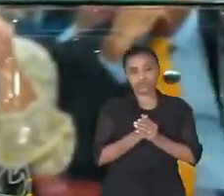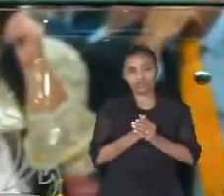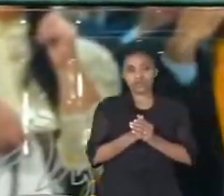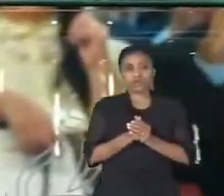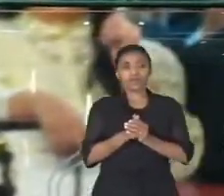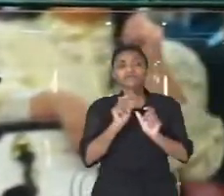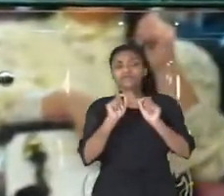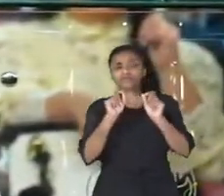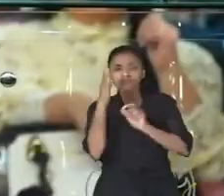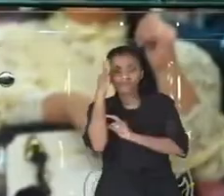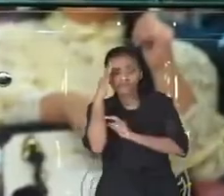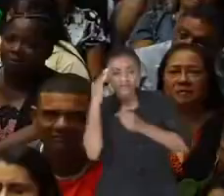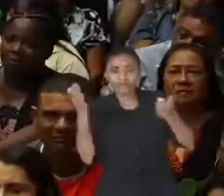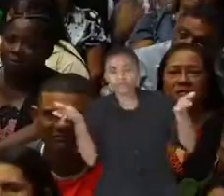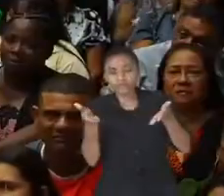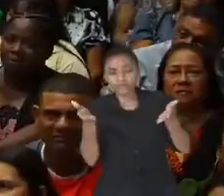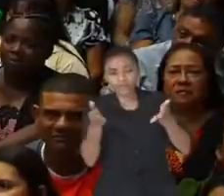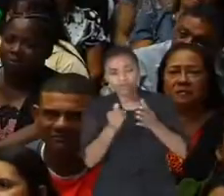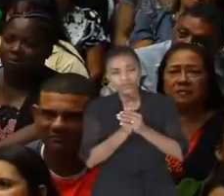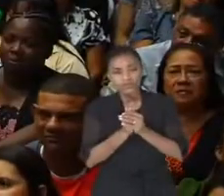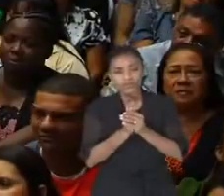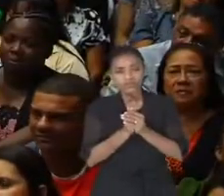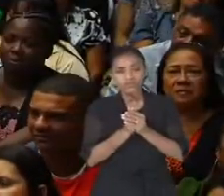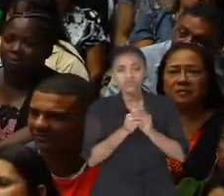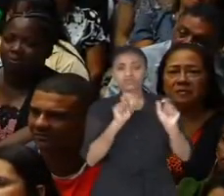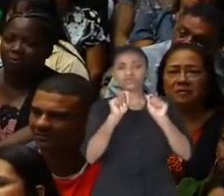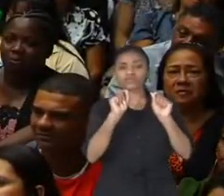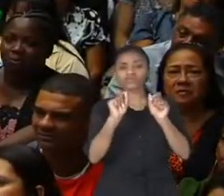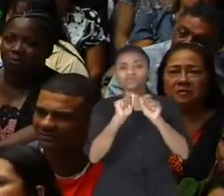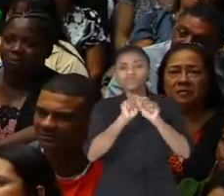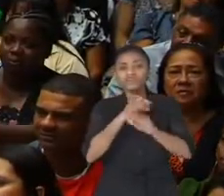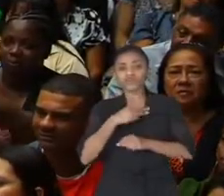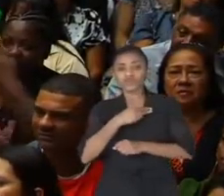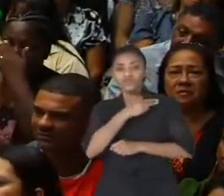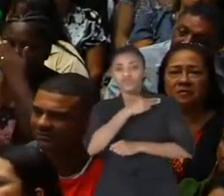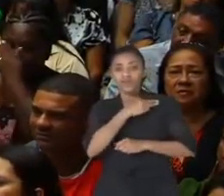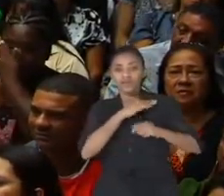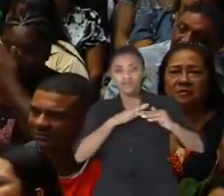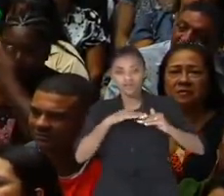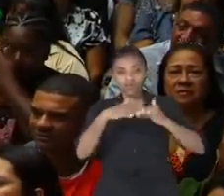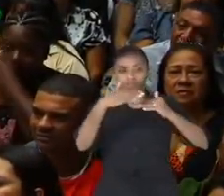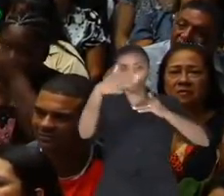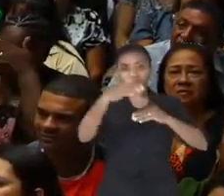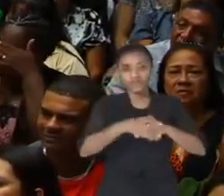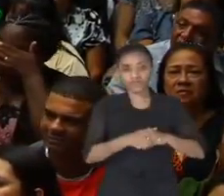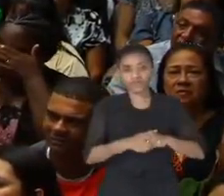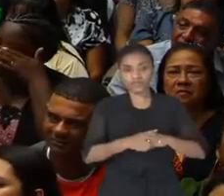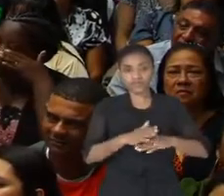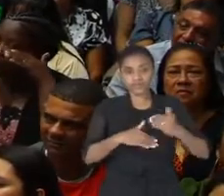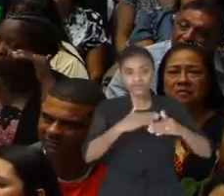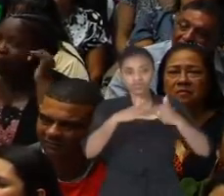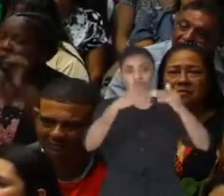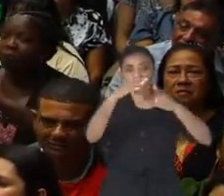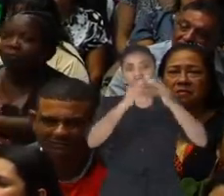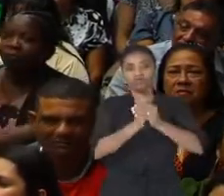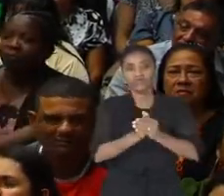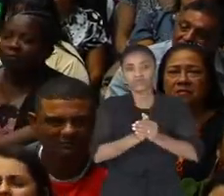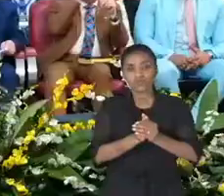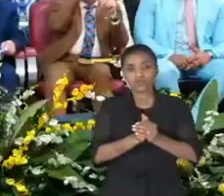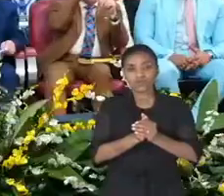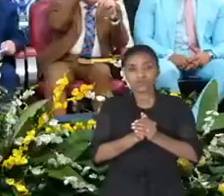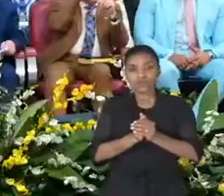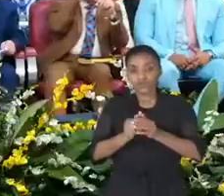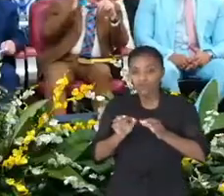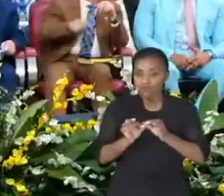Quem sabe é hoje. O que faz o ministério ser prodigioso, ser profícuo,